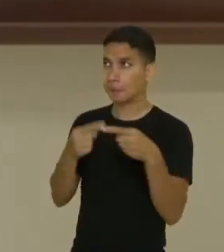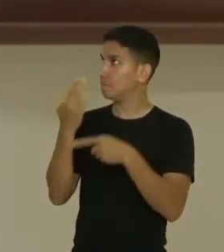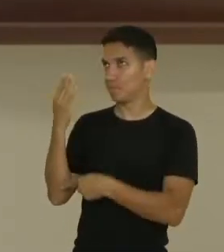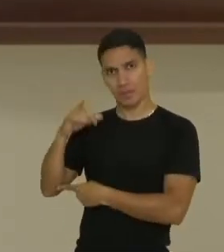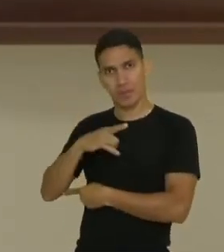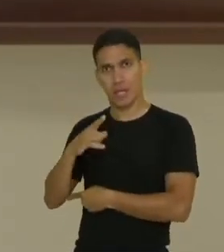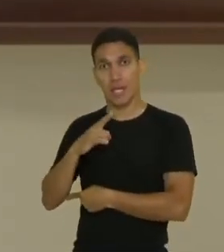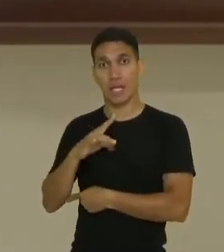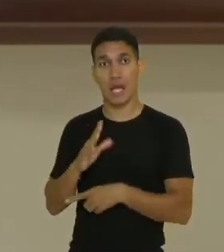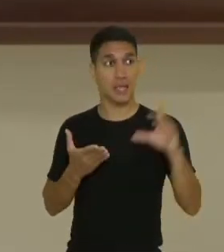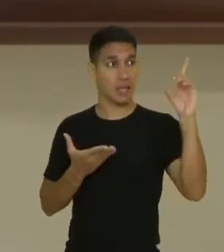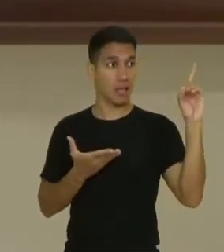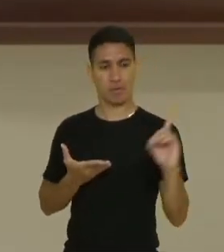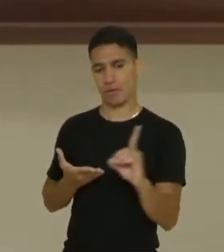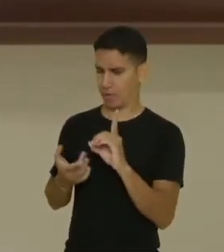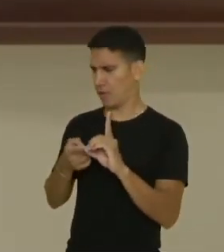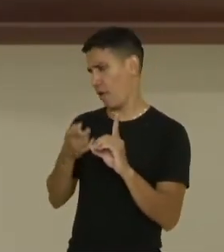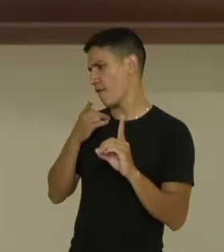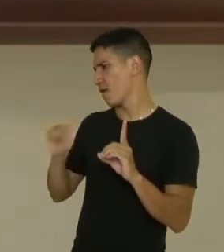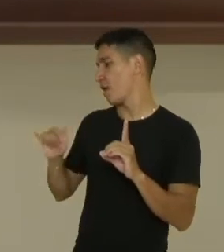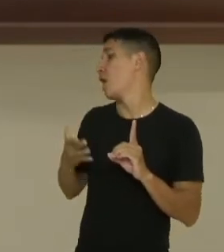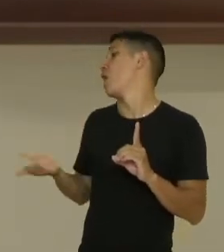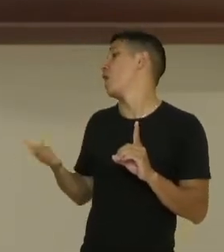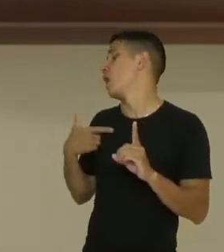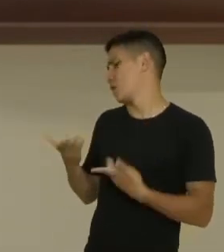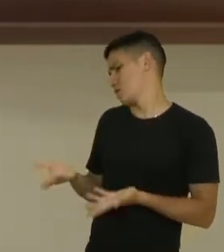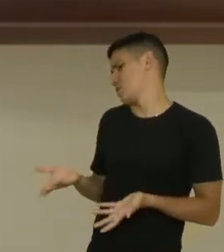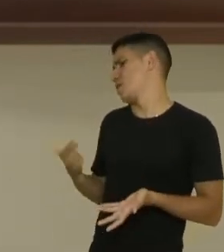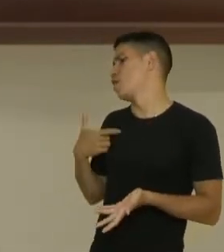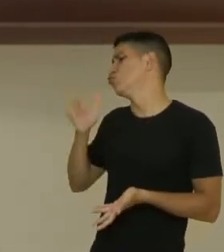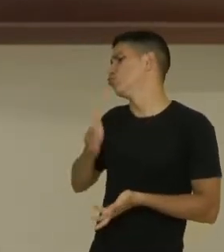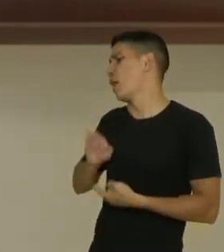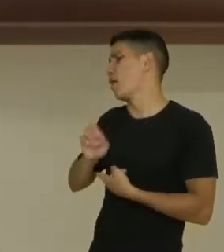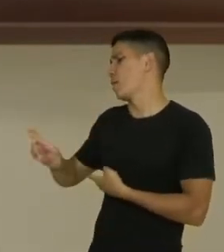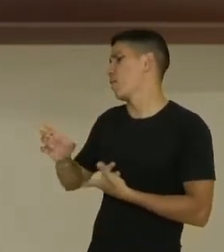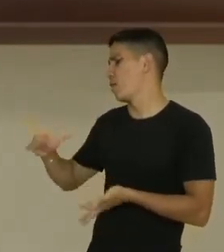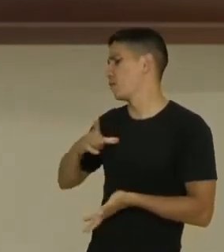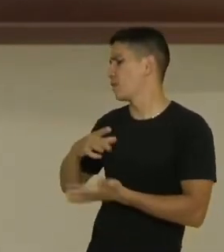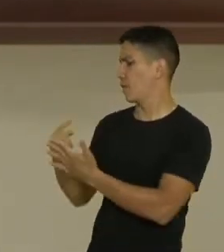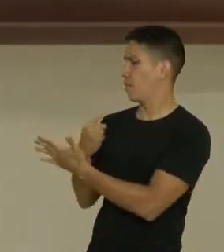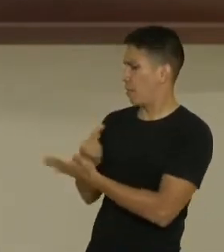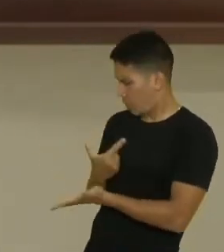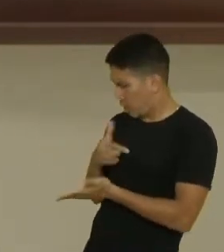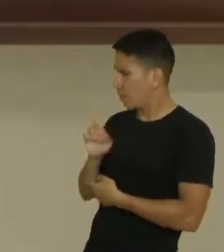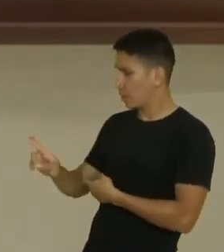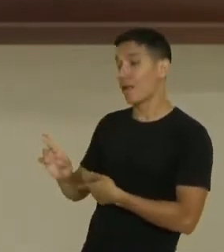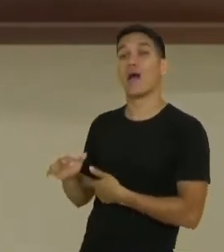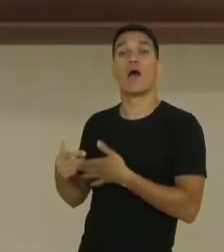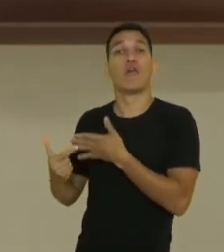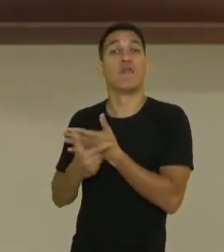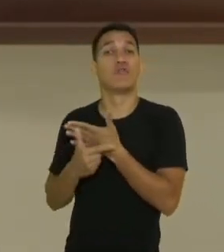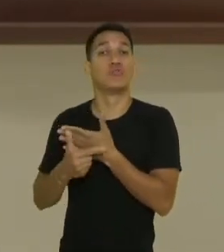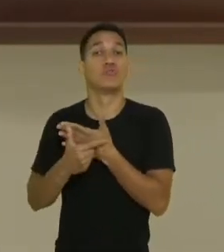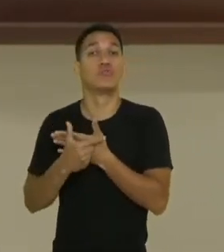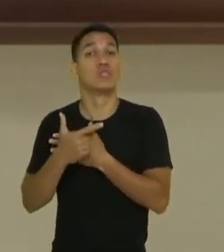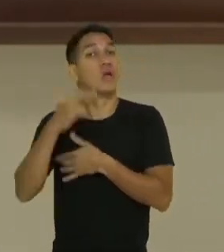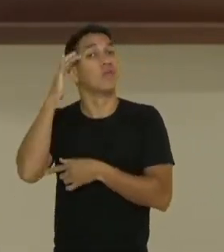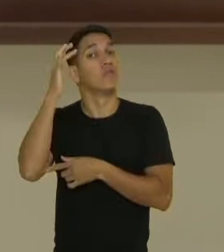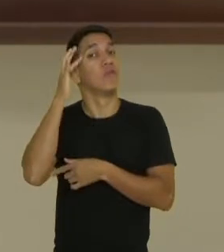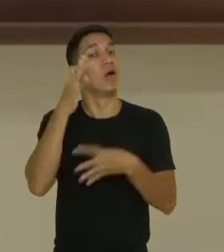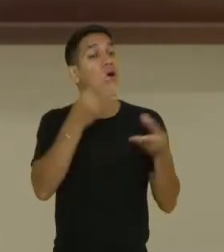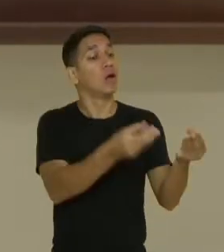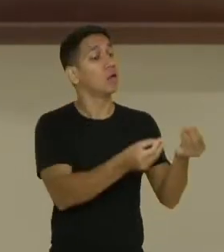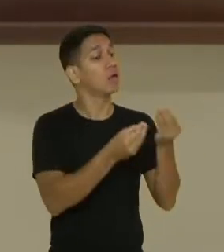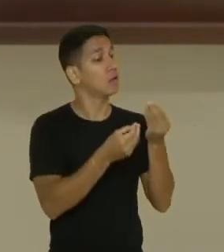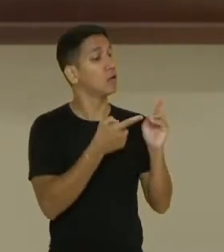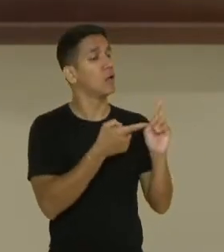né, Deus chega para Sócrates e fala assim: Ah, Sócrates, eu já tenho as respostas, né? O papel do filósofo é olhar essas respostas e falar